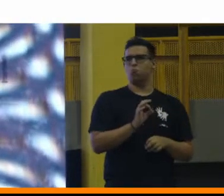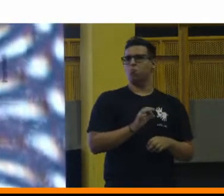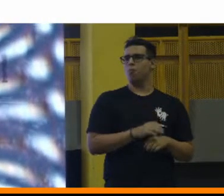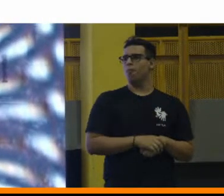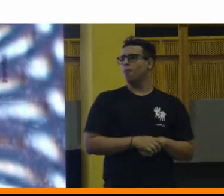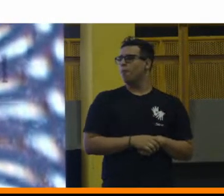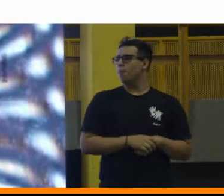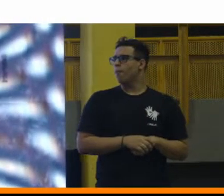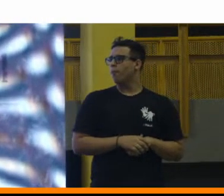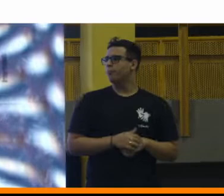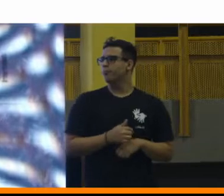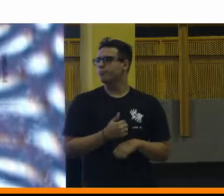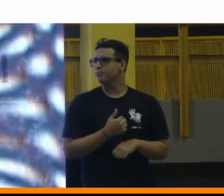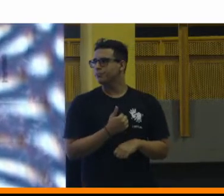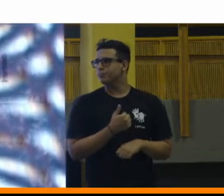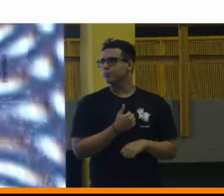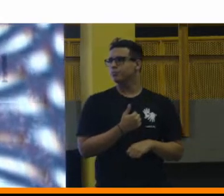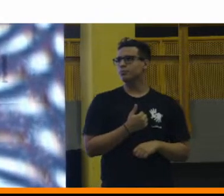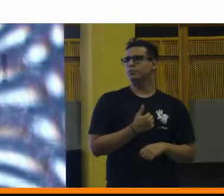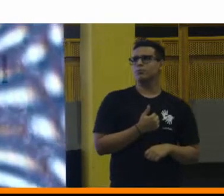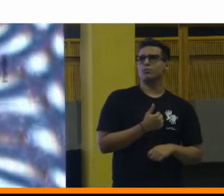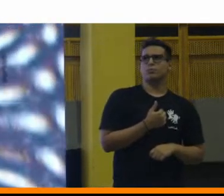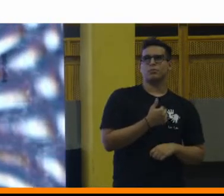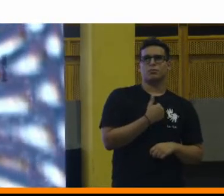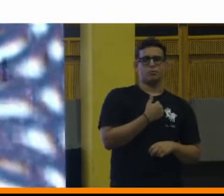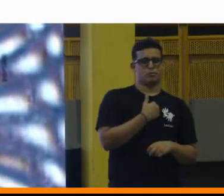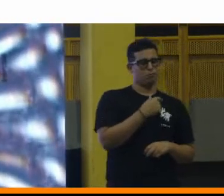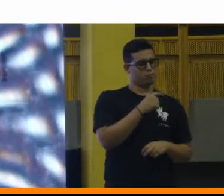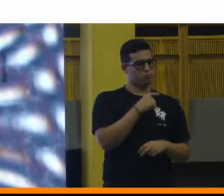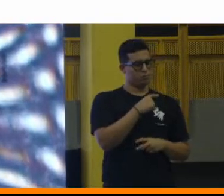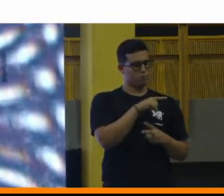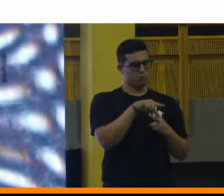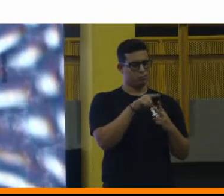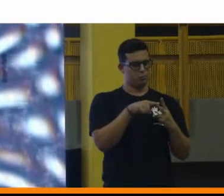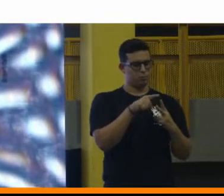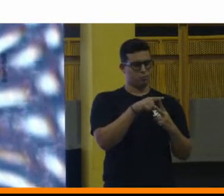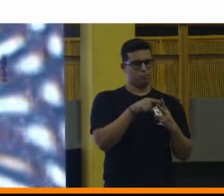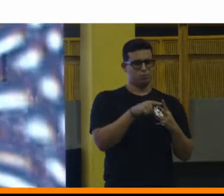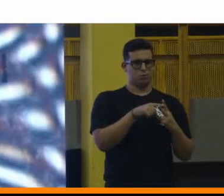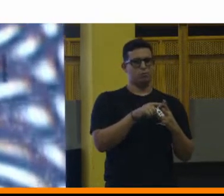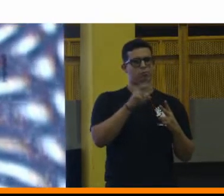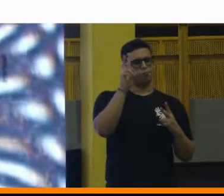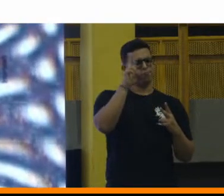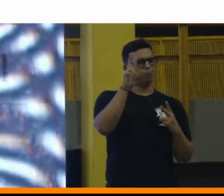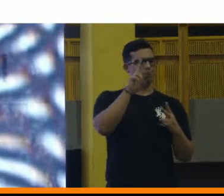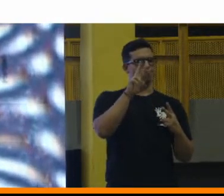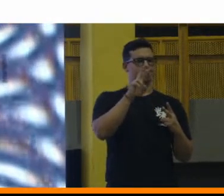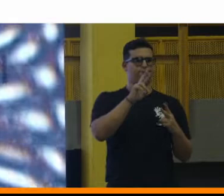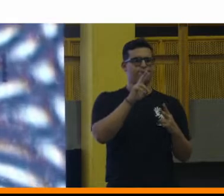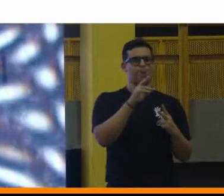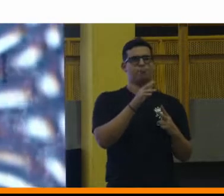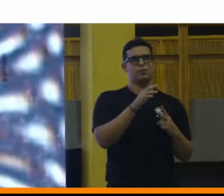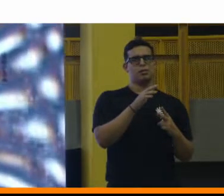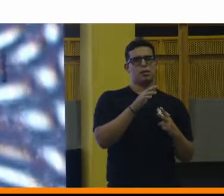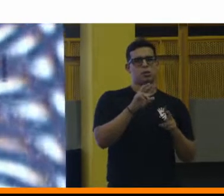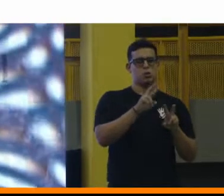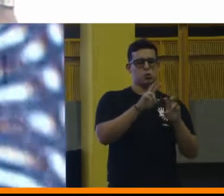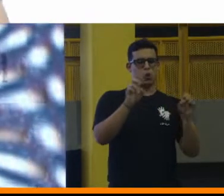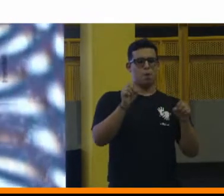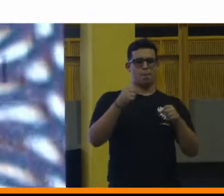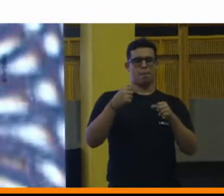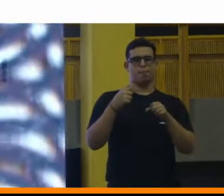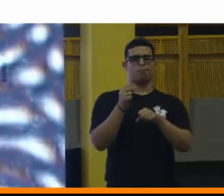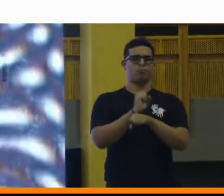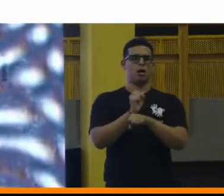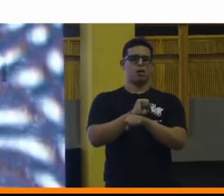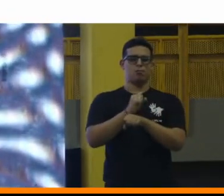Eu tive duas histórias infelizes com acidentes de automóveis com motoristas que avançaram a preferencial.